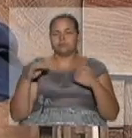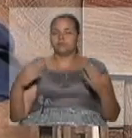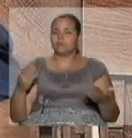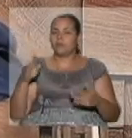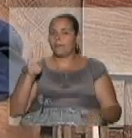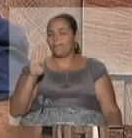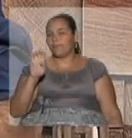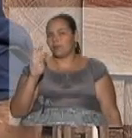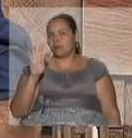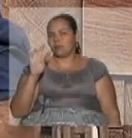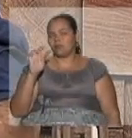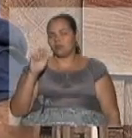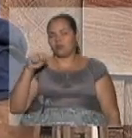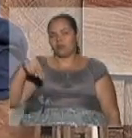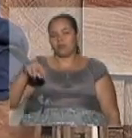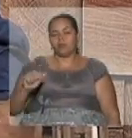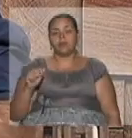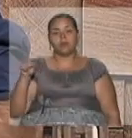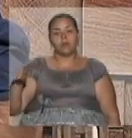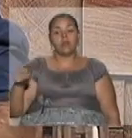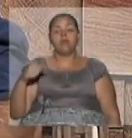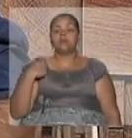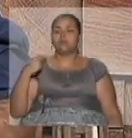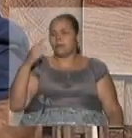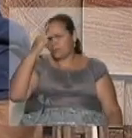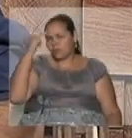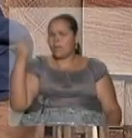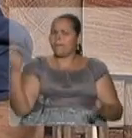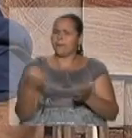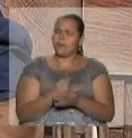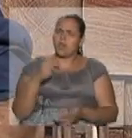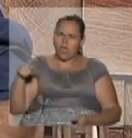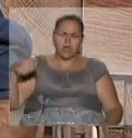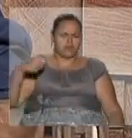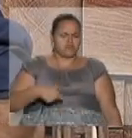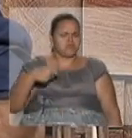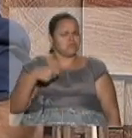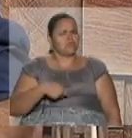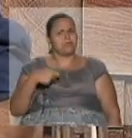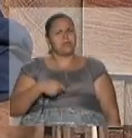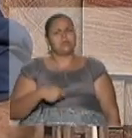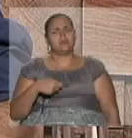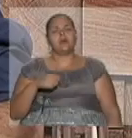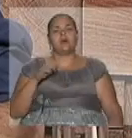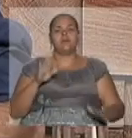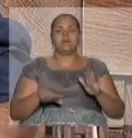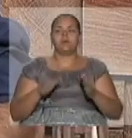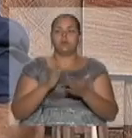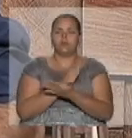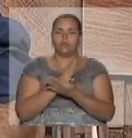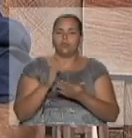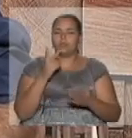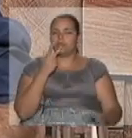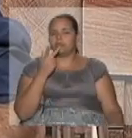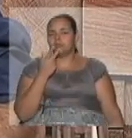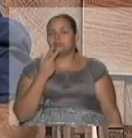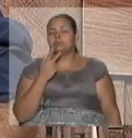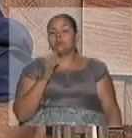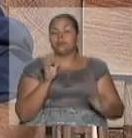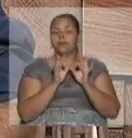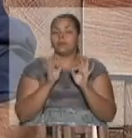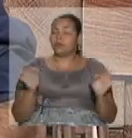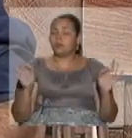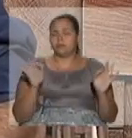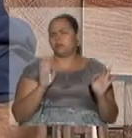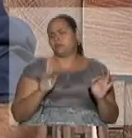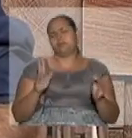com Bethânia, muita gente pergunta, porque ela é muito exigente e tal, chegam a usar certas frases até, mas